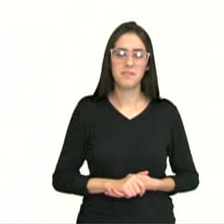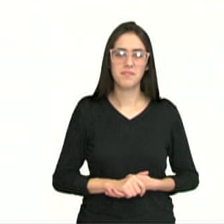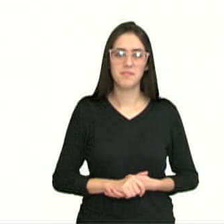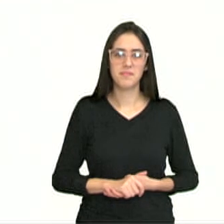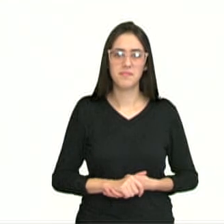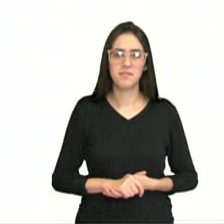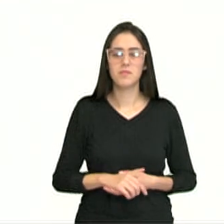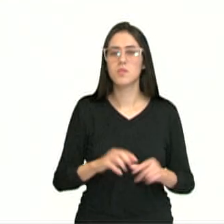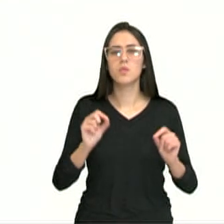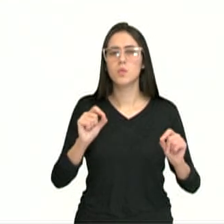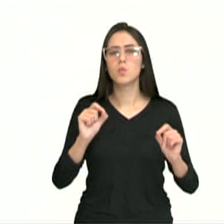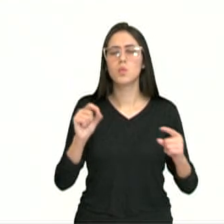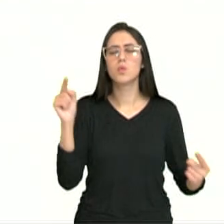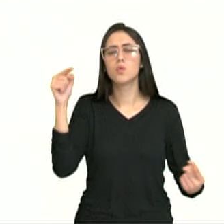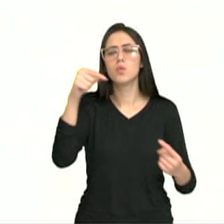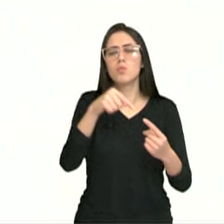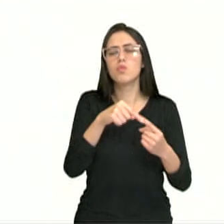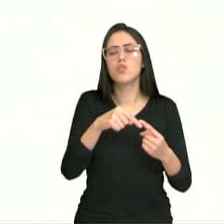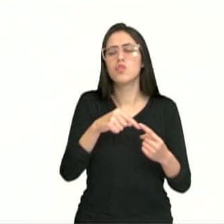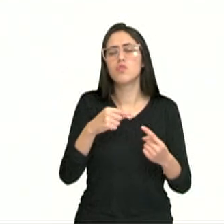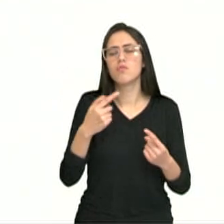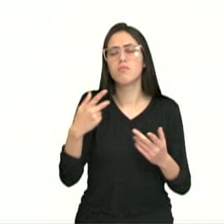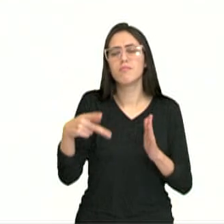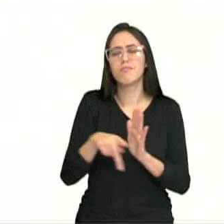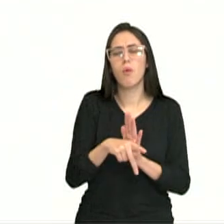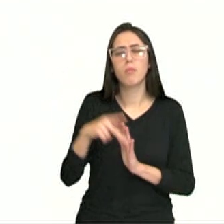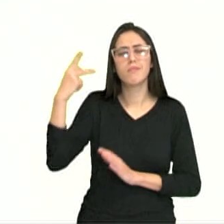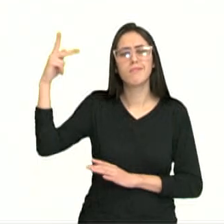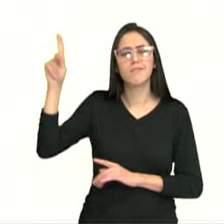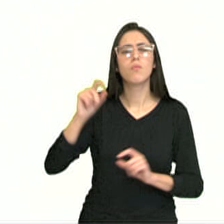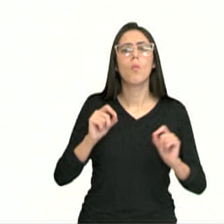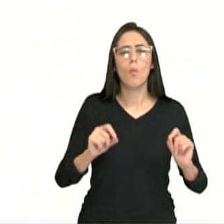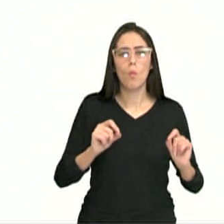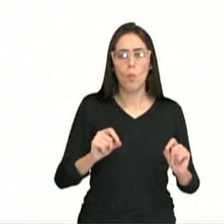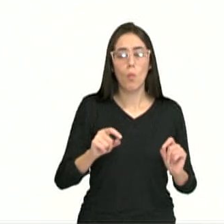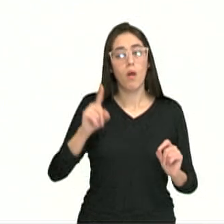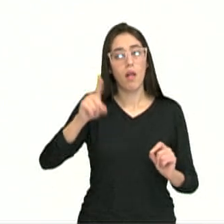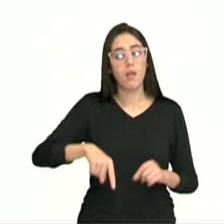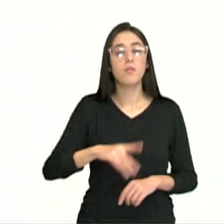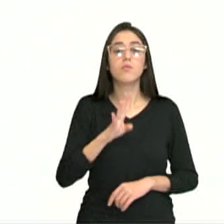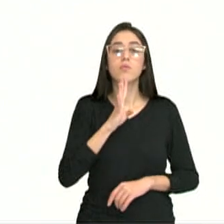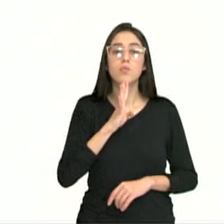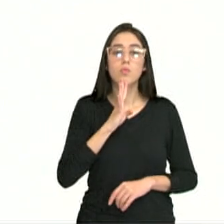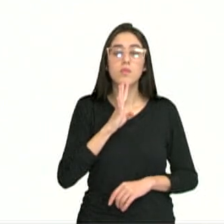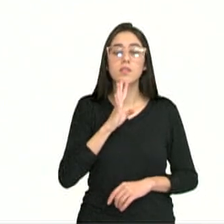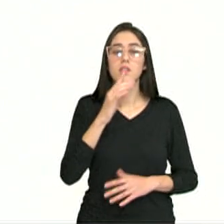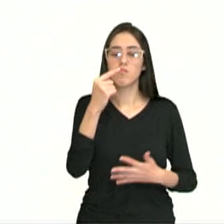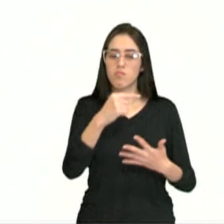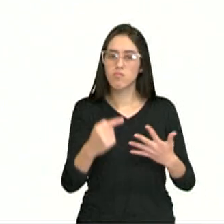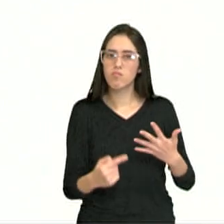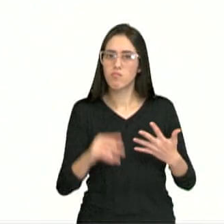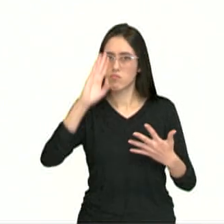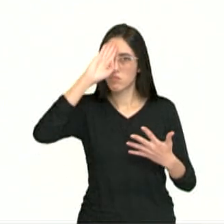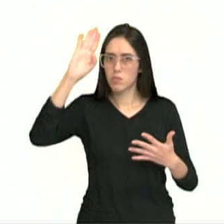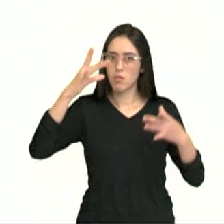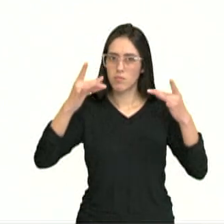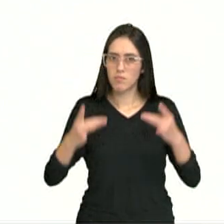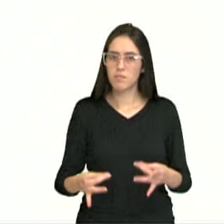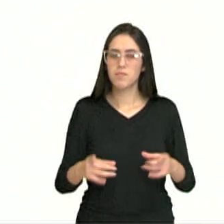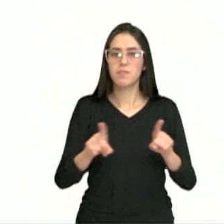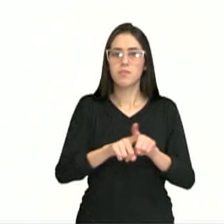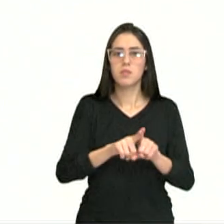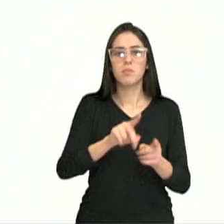Quais que são os objetivos, então, quando nós falamos do parkour? Conhecer os principais fundamentos, identificar as